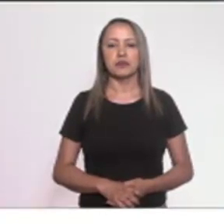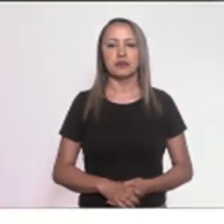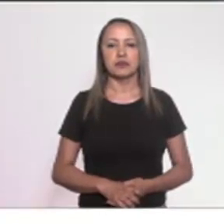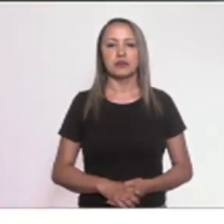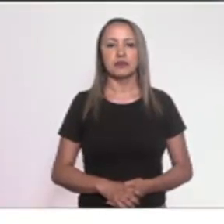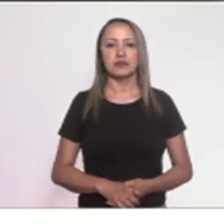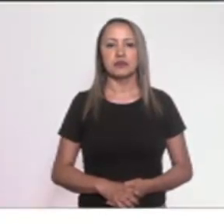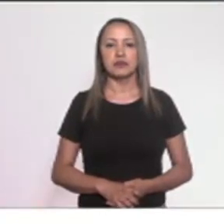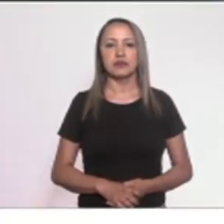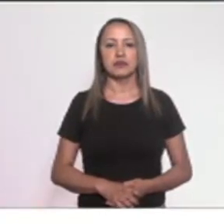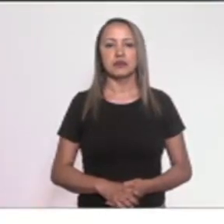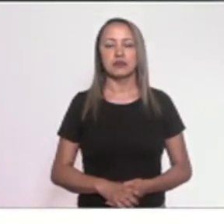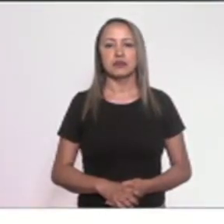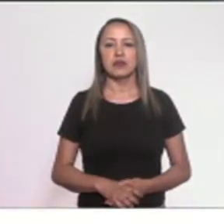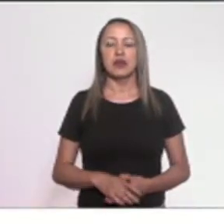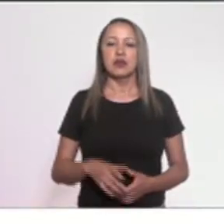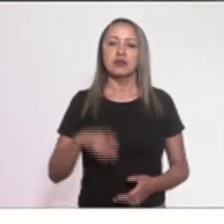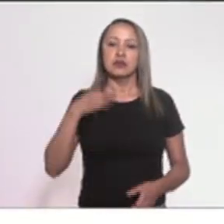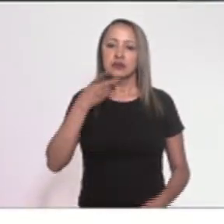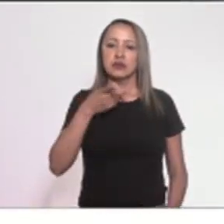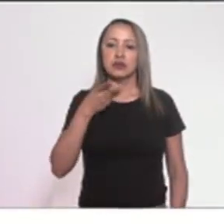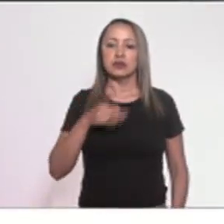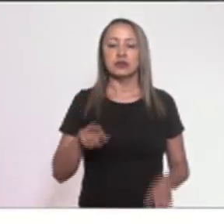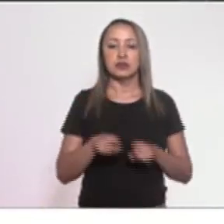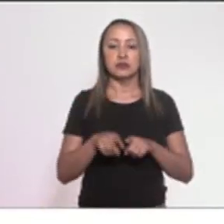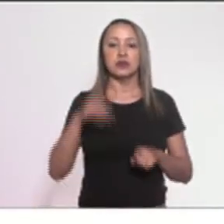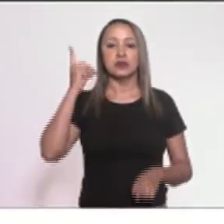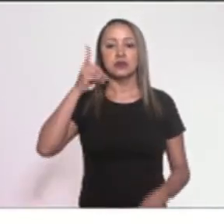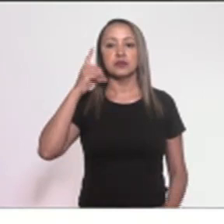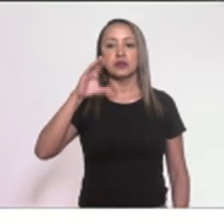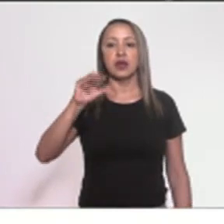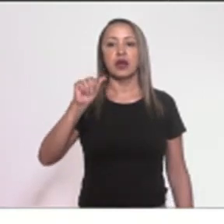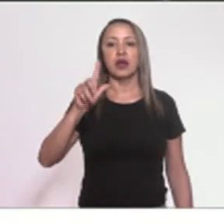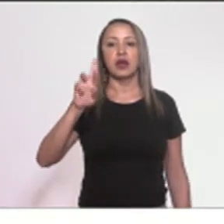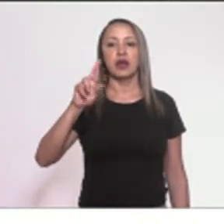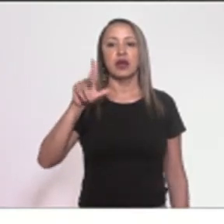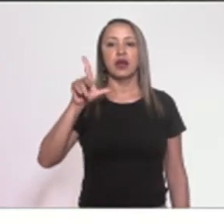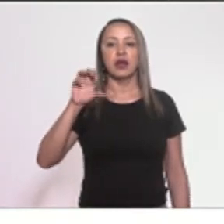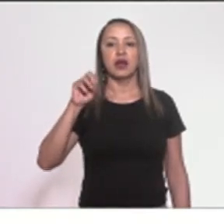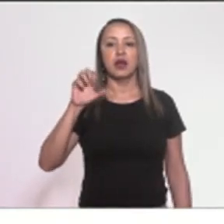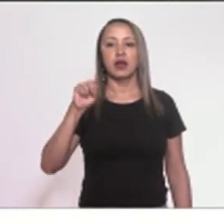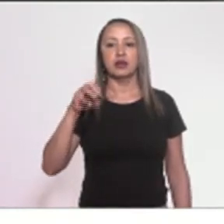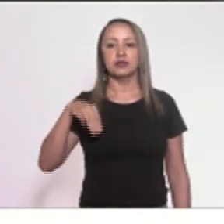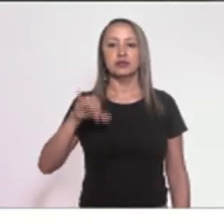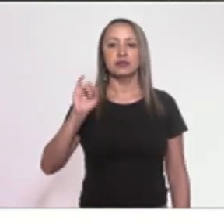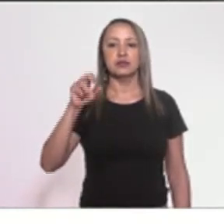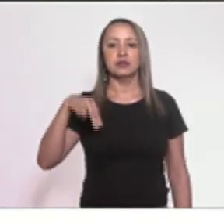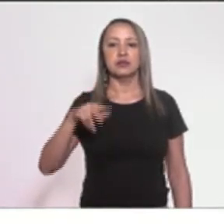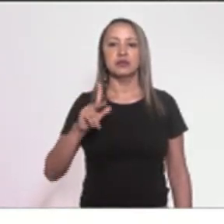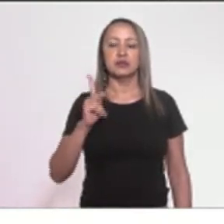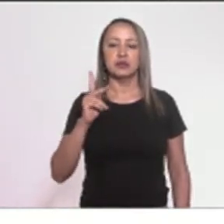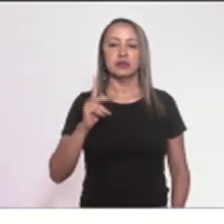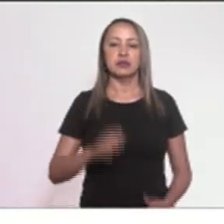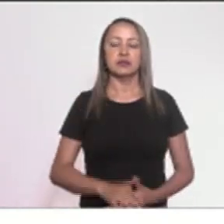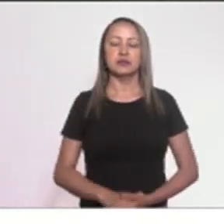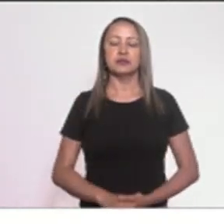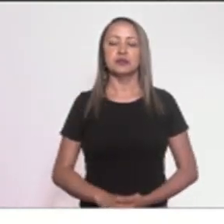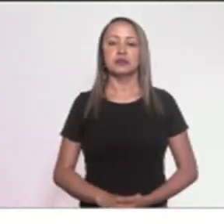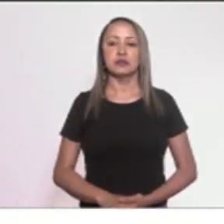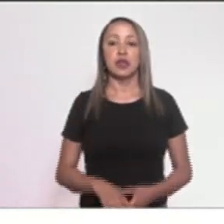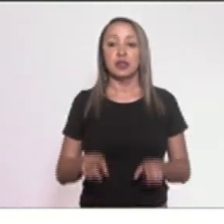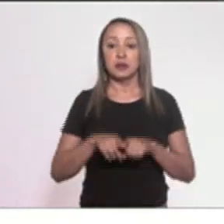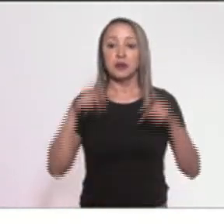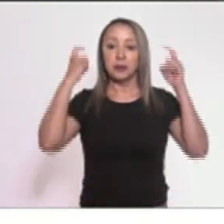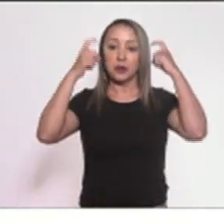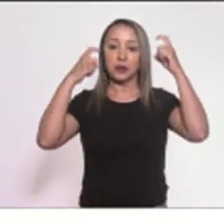conjuntura que levanta aqui o deputado Carlos Mink, e sei que é preocupação de Vossa Excelência,